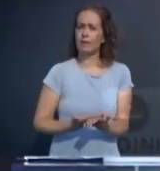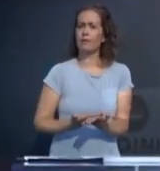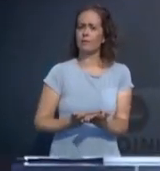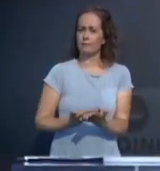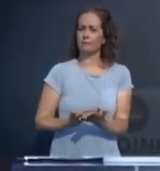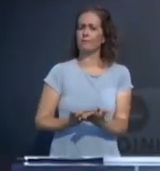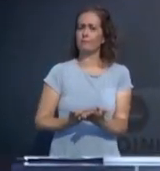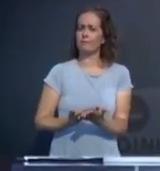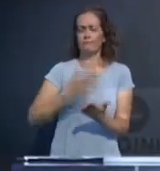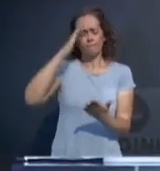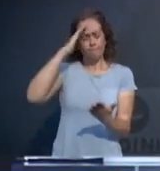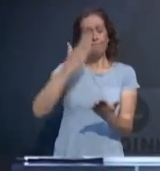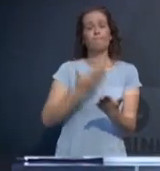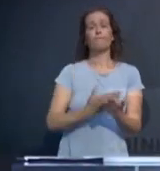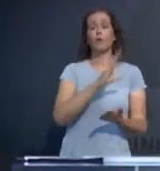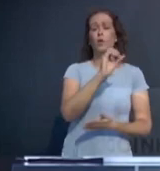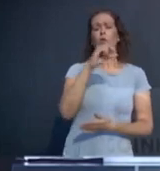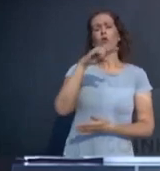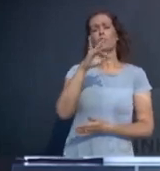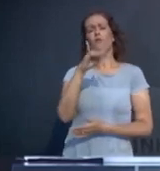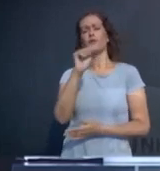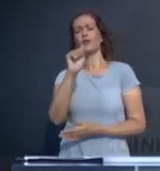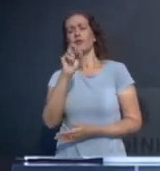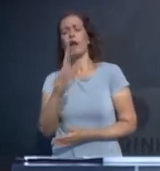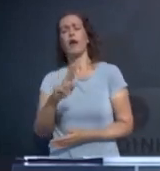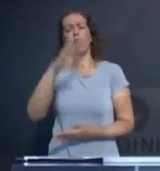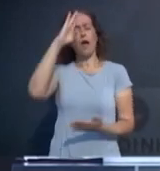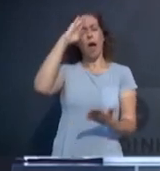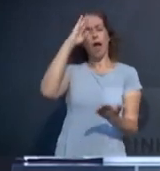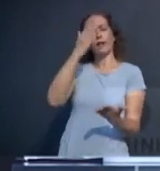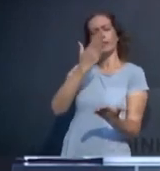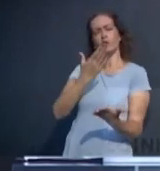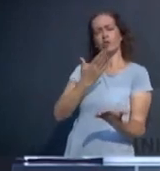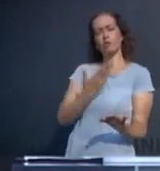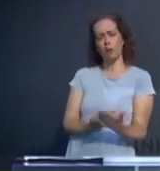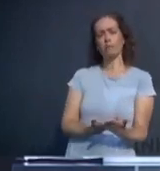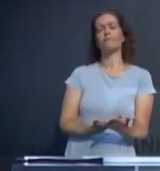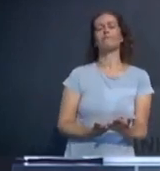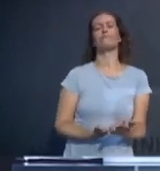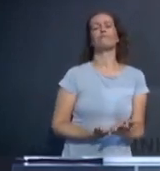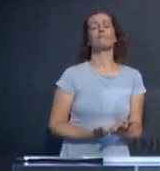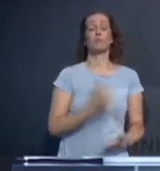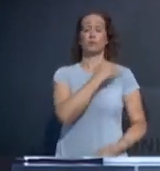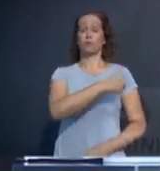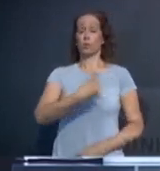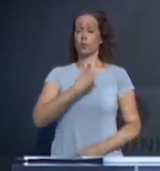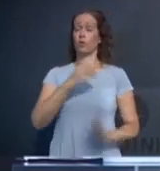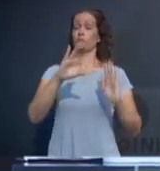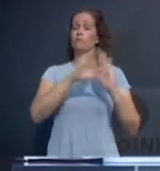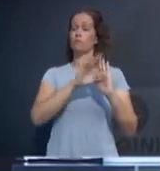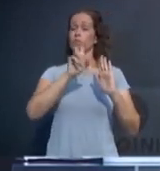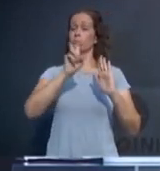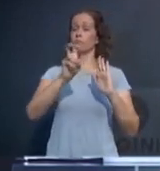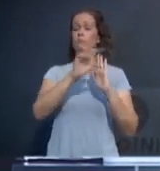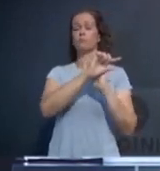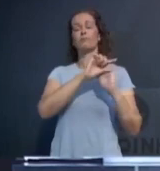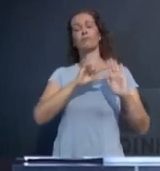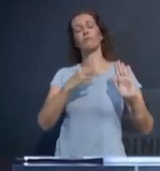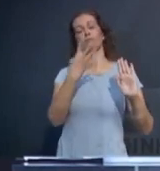acreditar, confiar. Observe João capítulo 5, o verso 46.